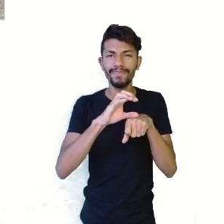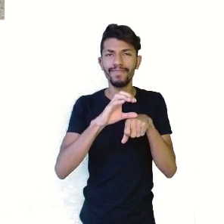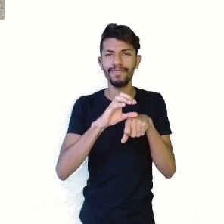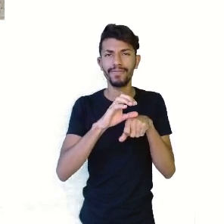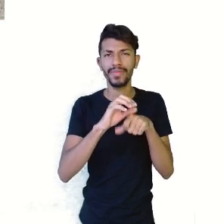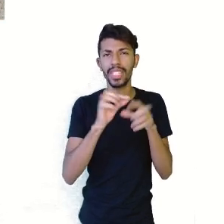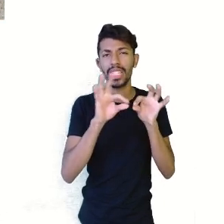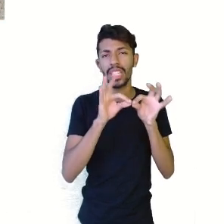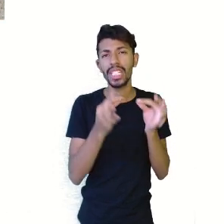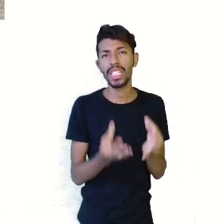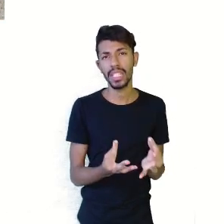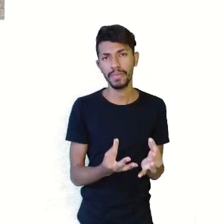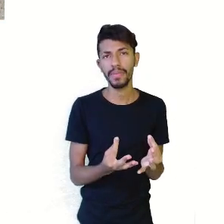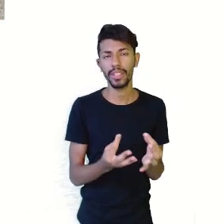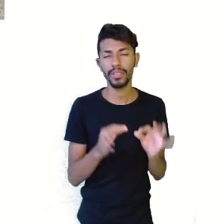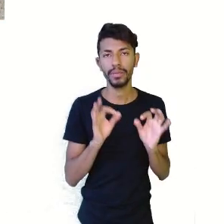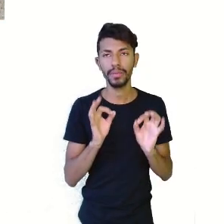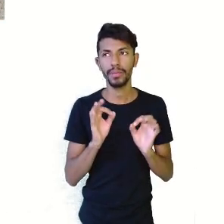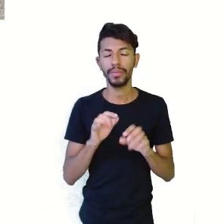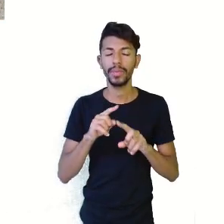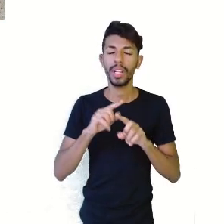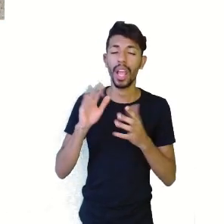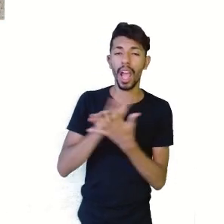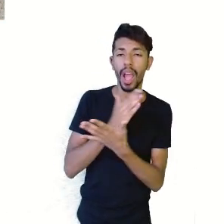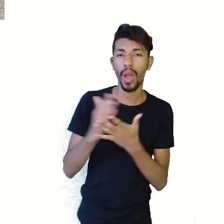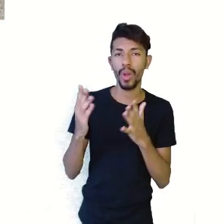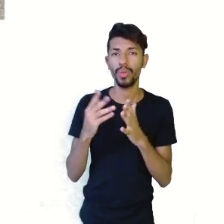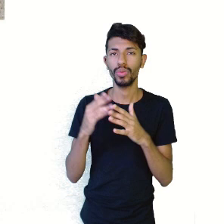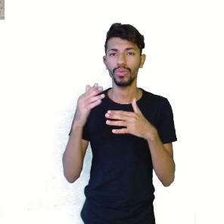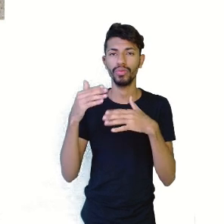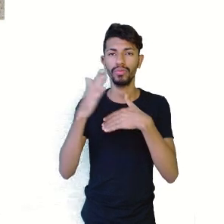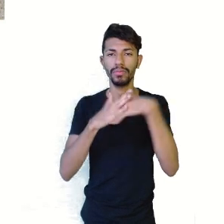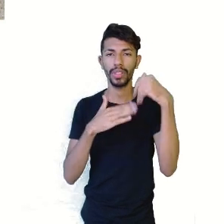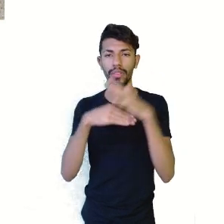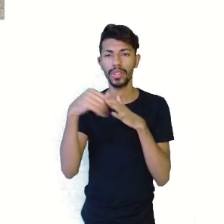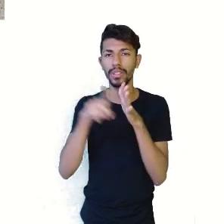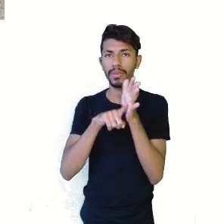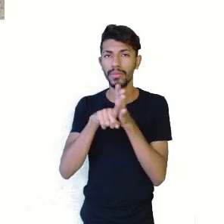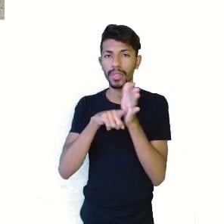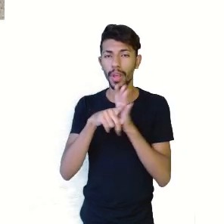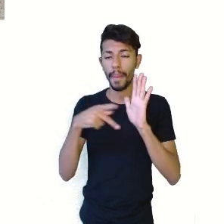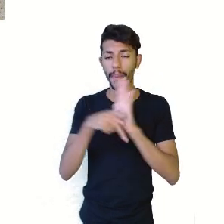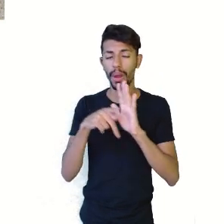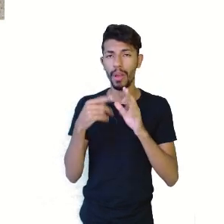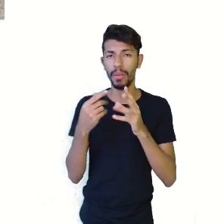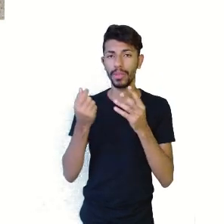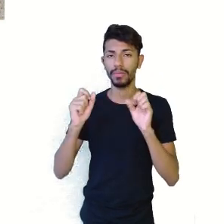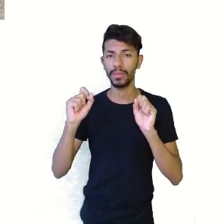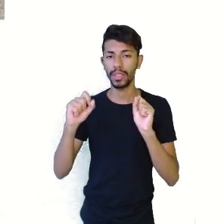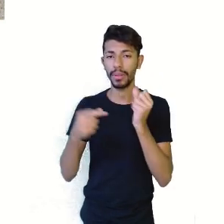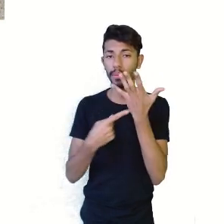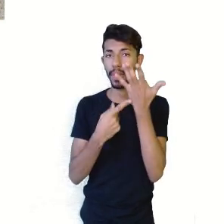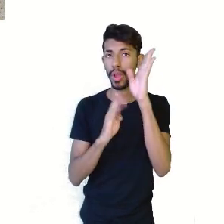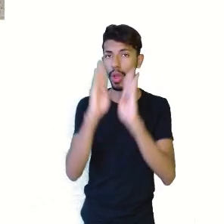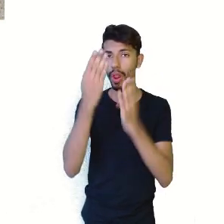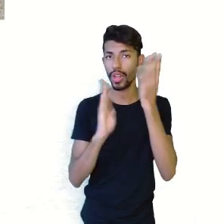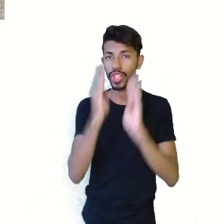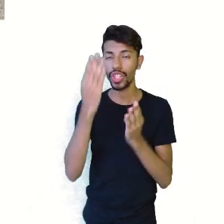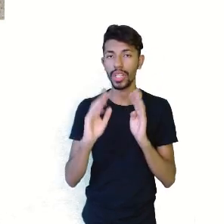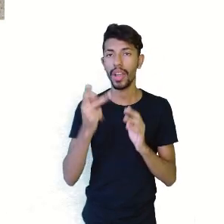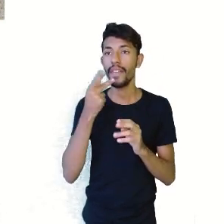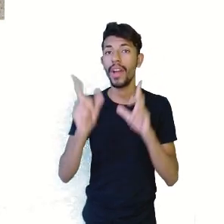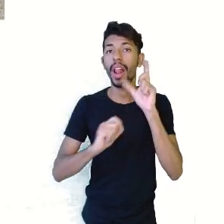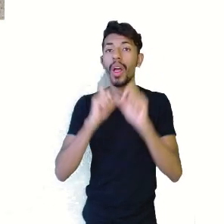Dizem alguns estudiosos da biologia, da questão da botânica, que as fêmeas são mais